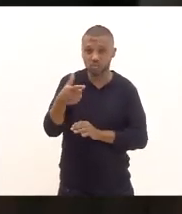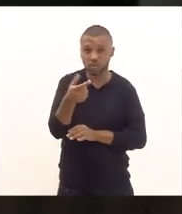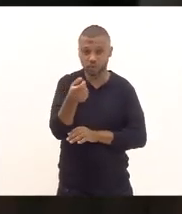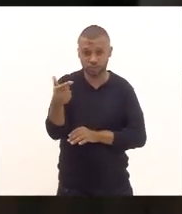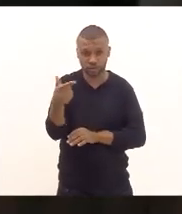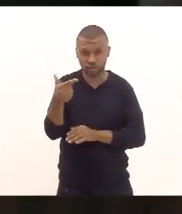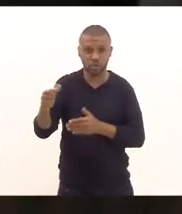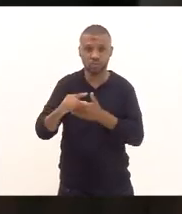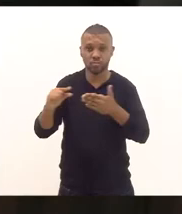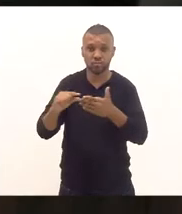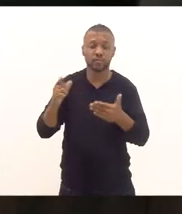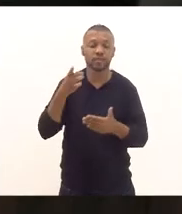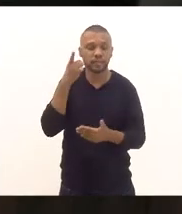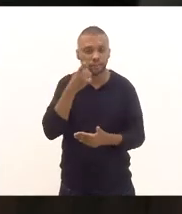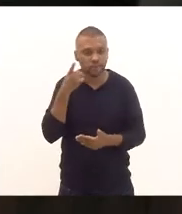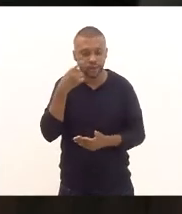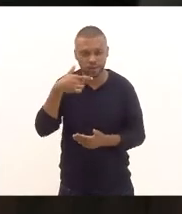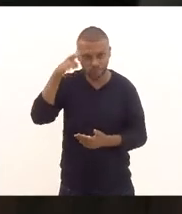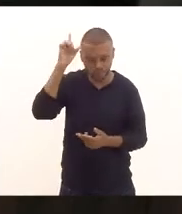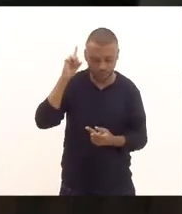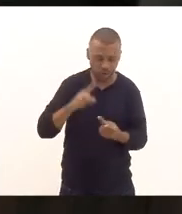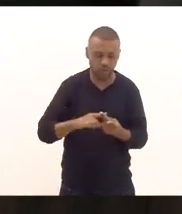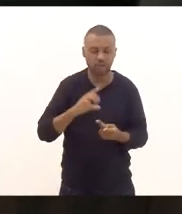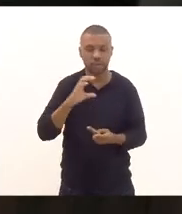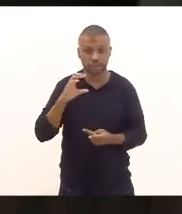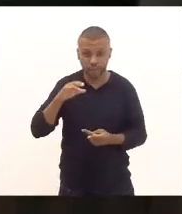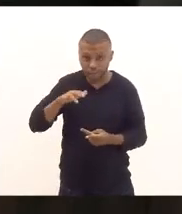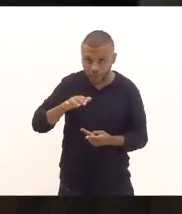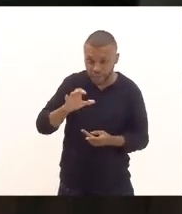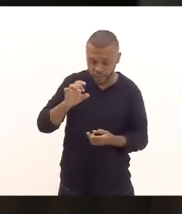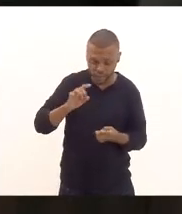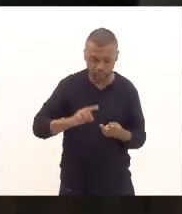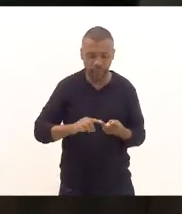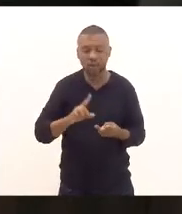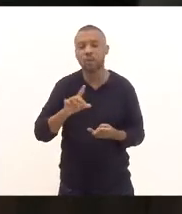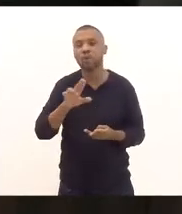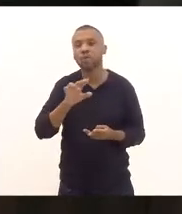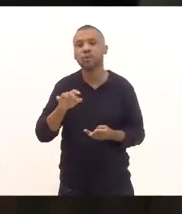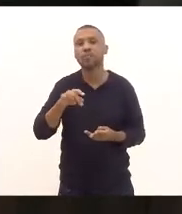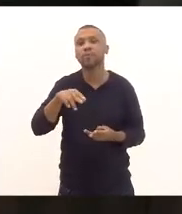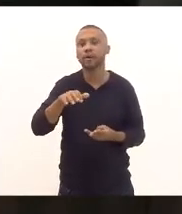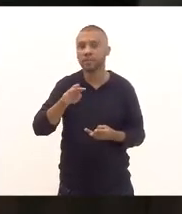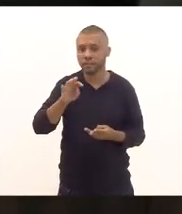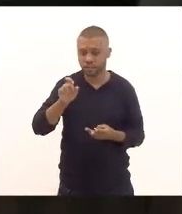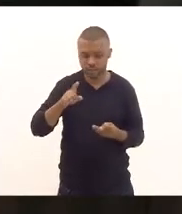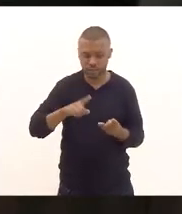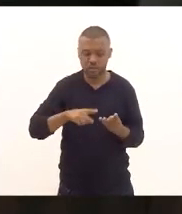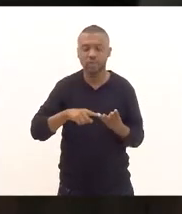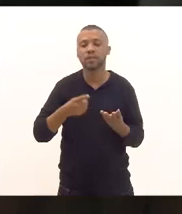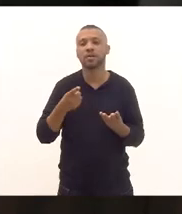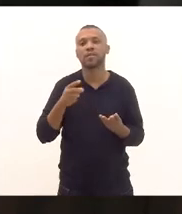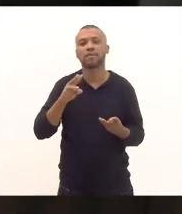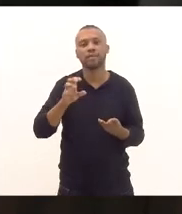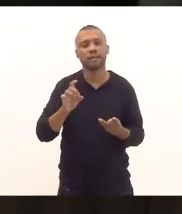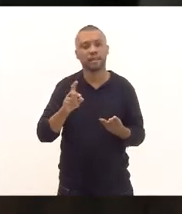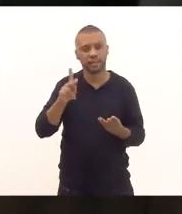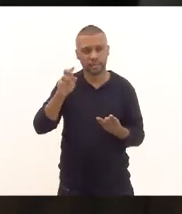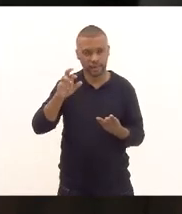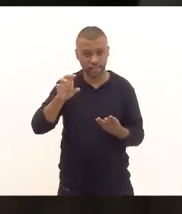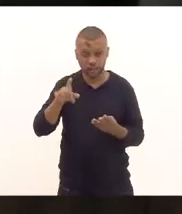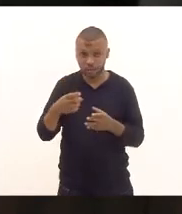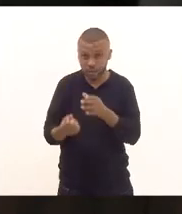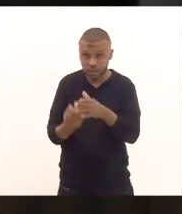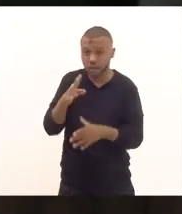autoria dos deputados Luiz Paulo Carlos minc Luiz Martins e waldeck Carneiro que fica o poder executivo autorizado a criar agência